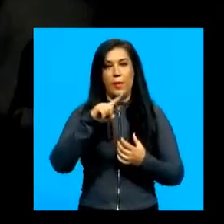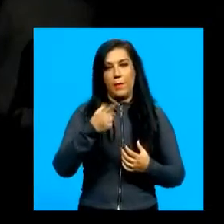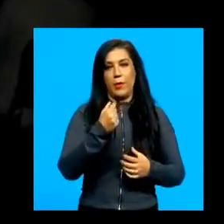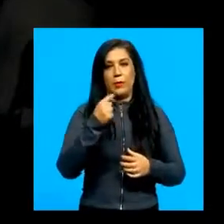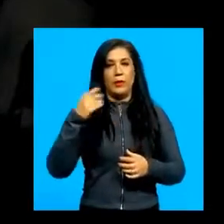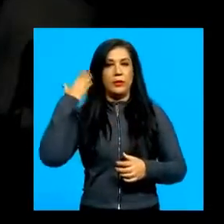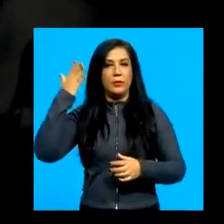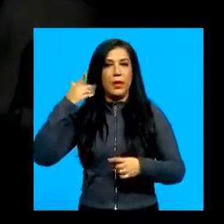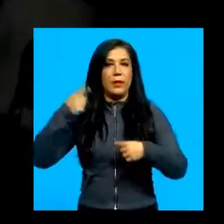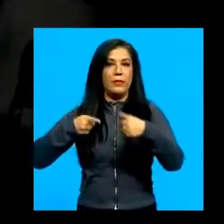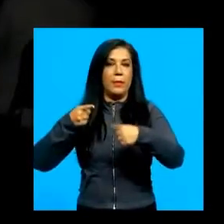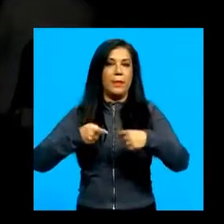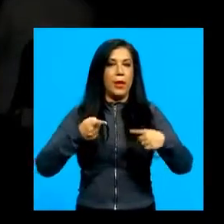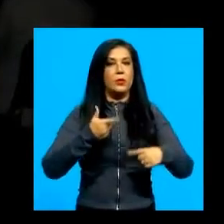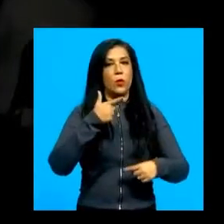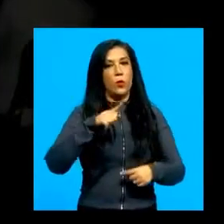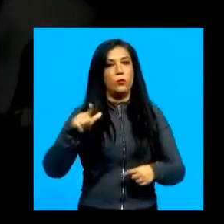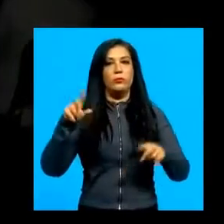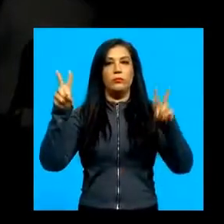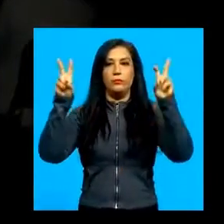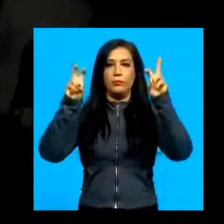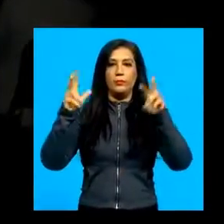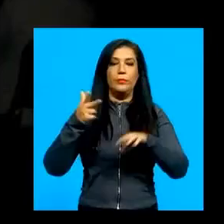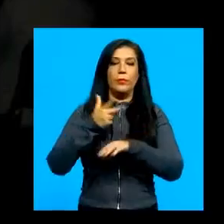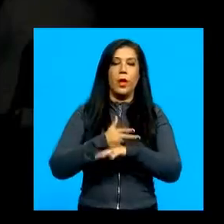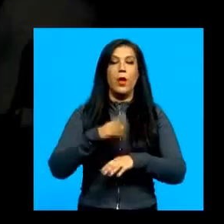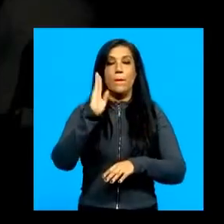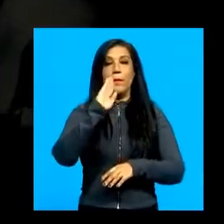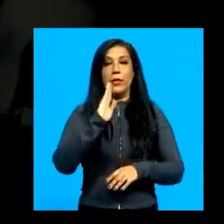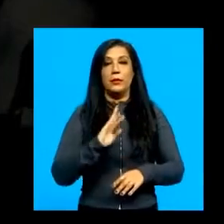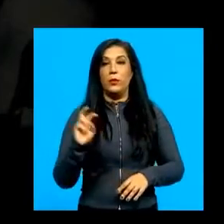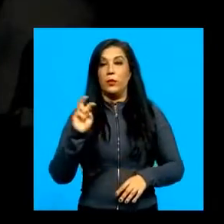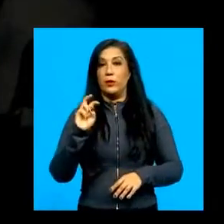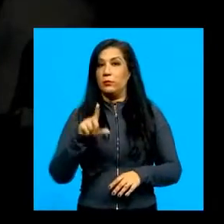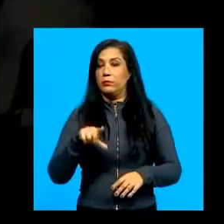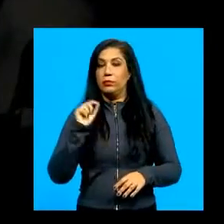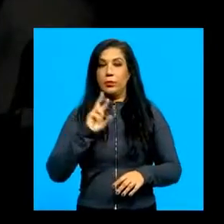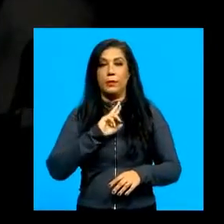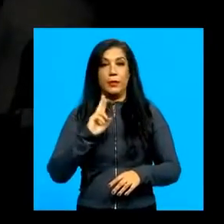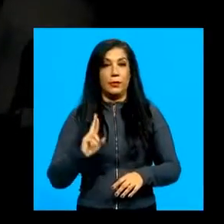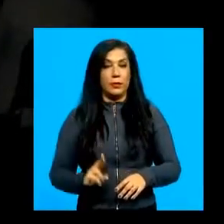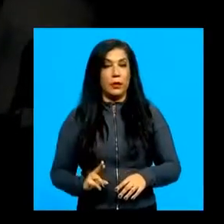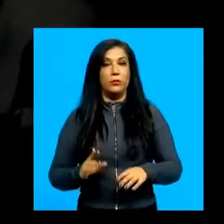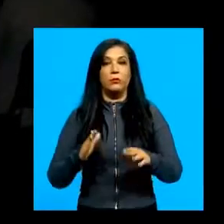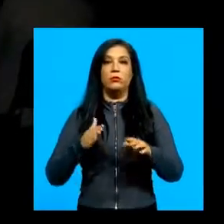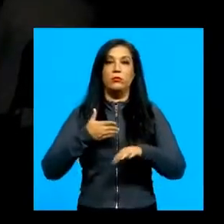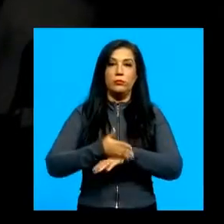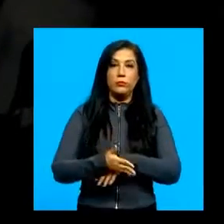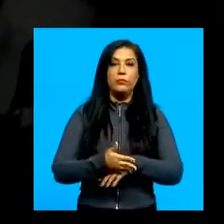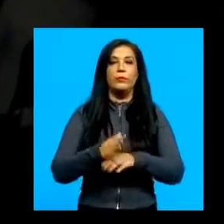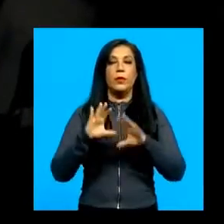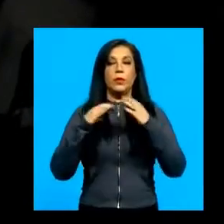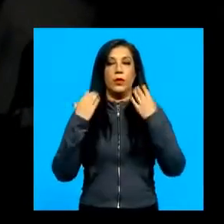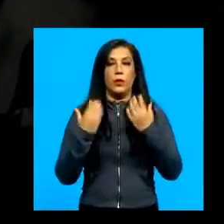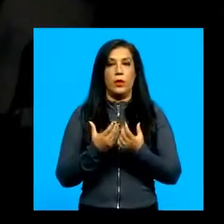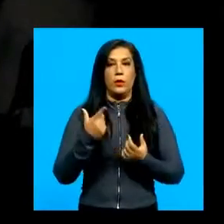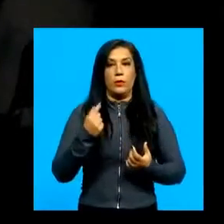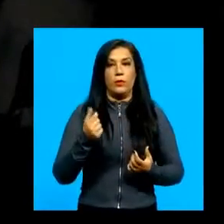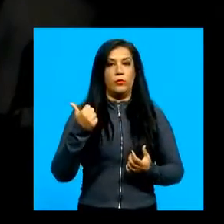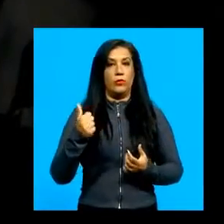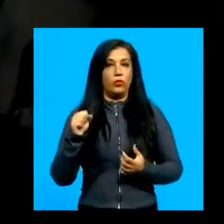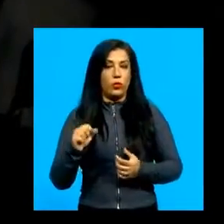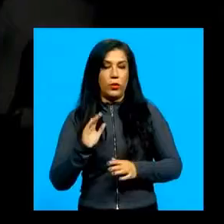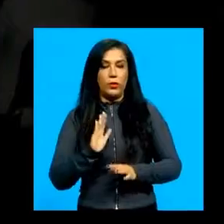palestras, debates e outros eventos satélites. O Brasil vai ter a quinta maior delegação participando da edição de